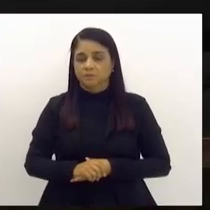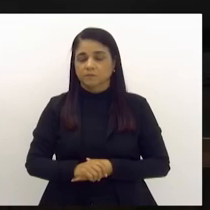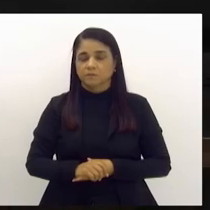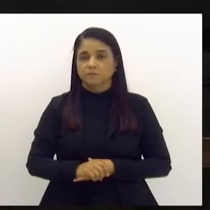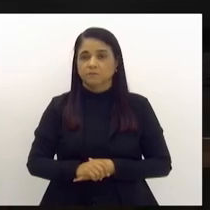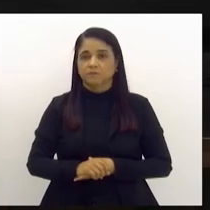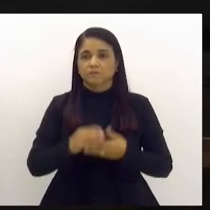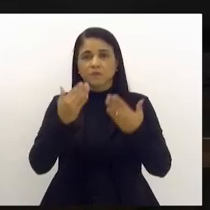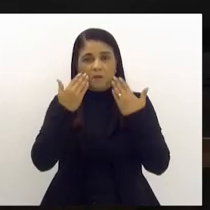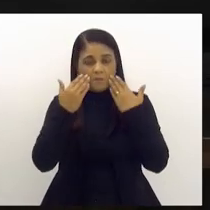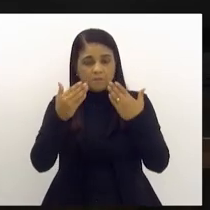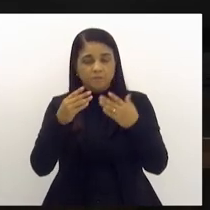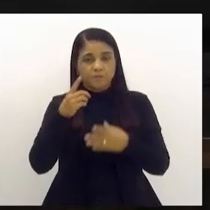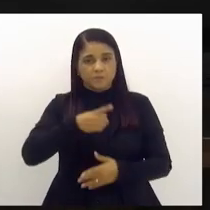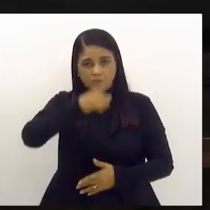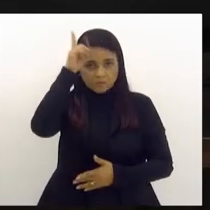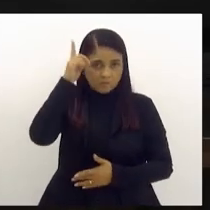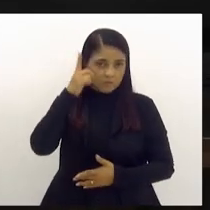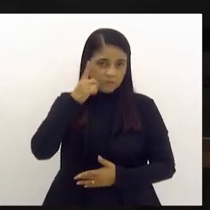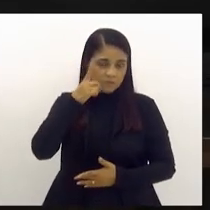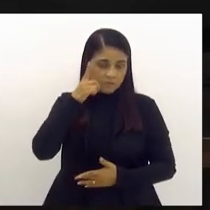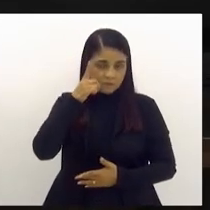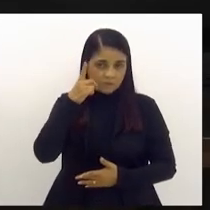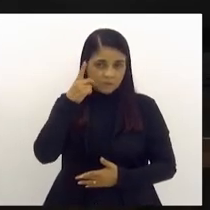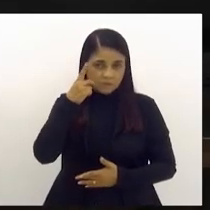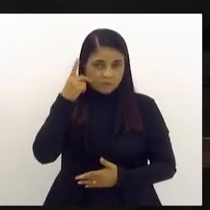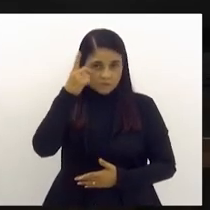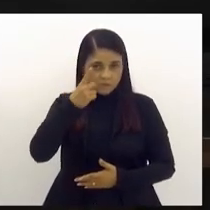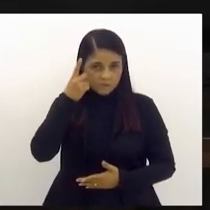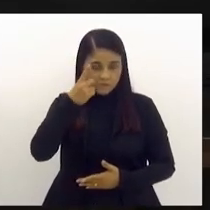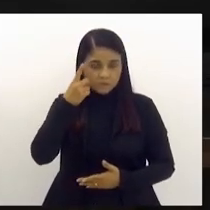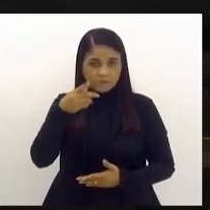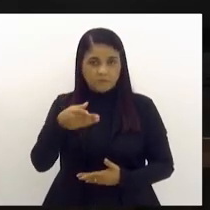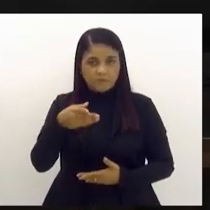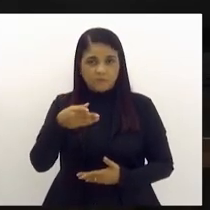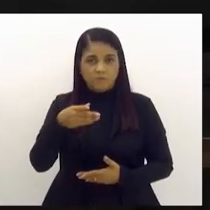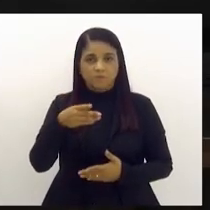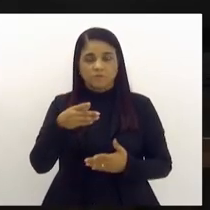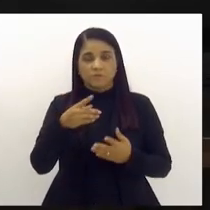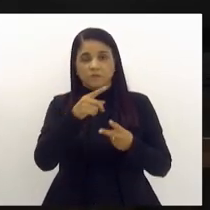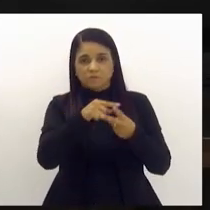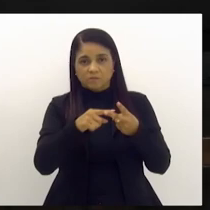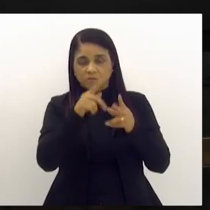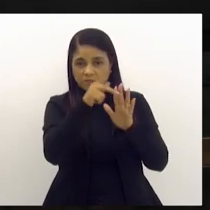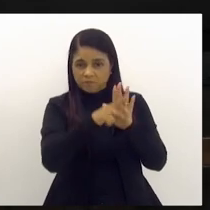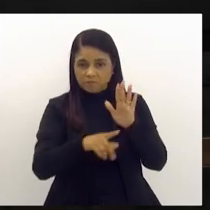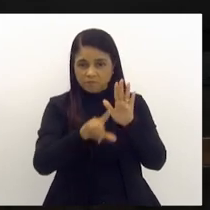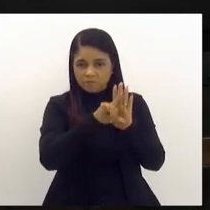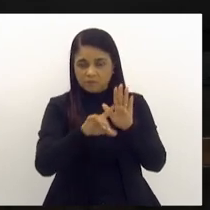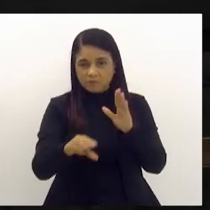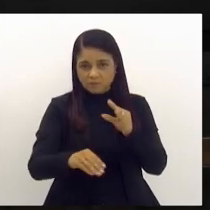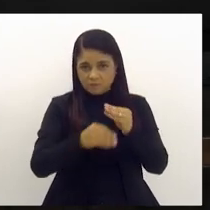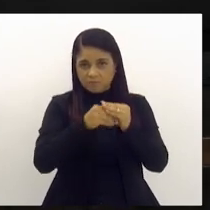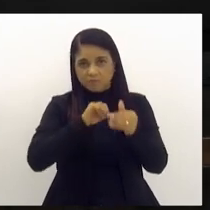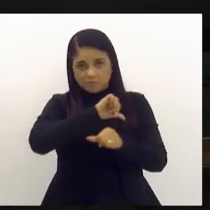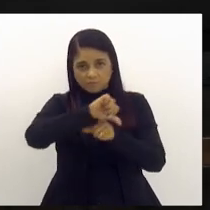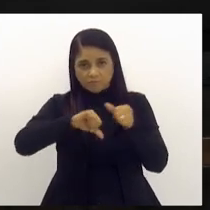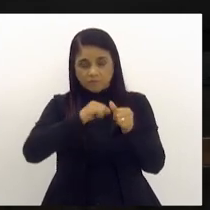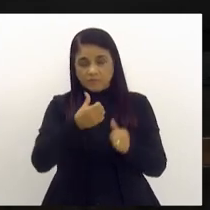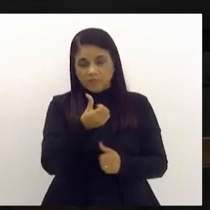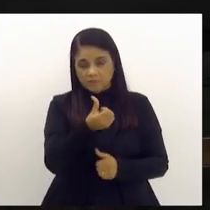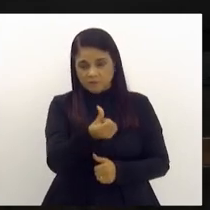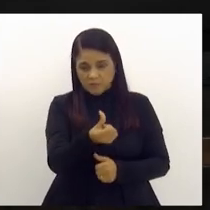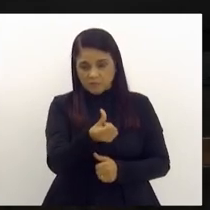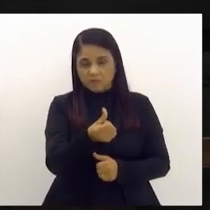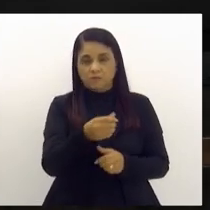Foram apresentados pelo deputado Luiz Paulo o destaque para aprovação da emenda modificativa número 6